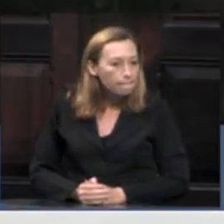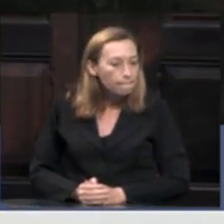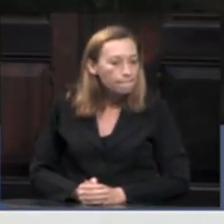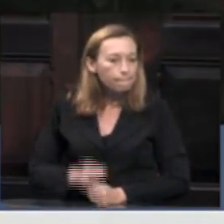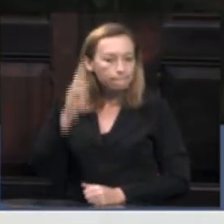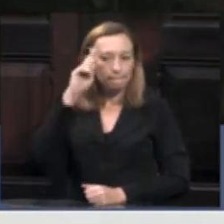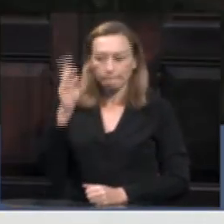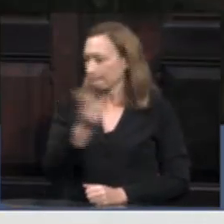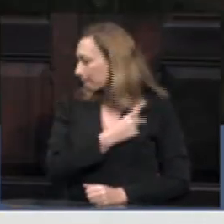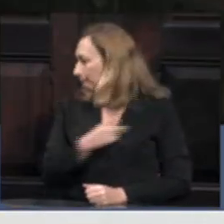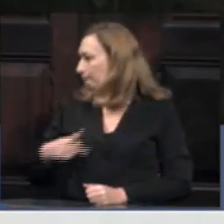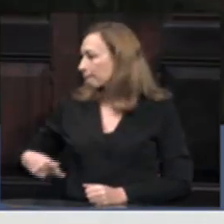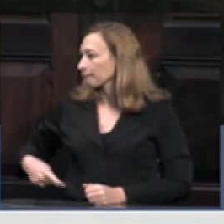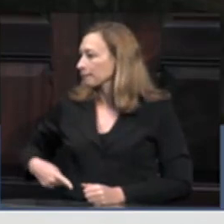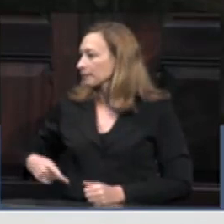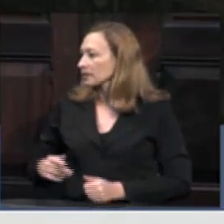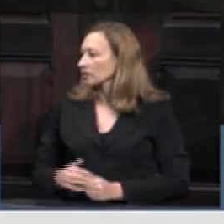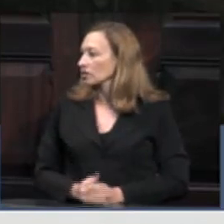Senhor presidente,